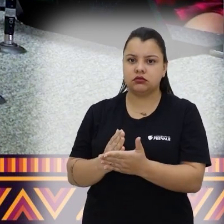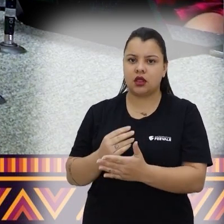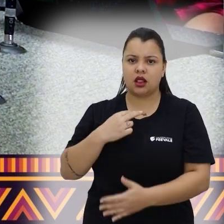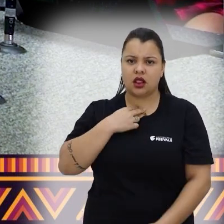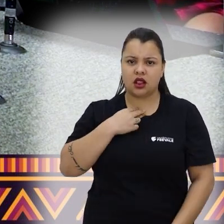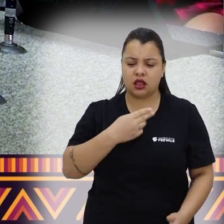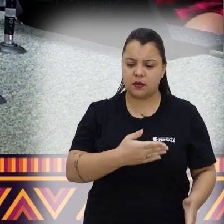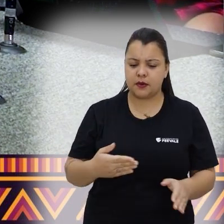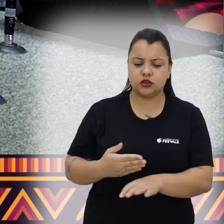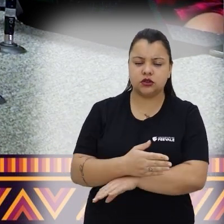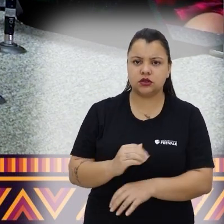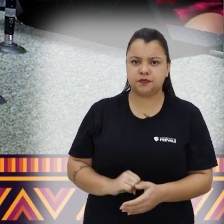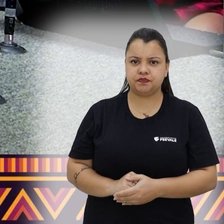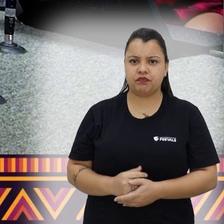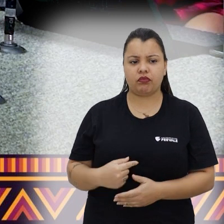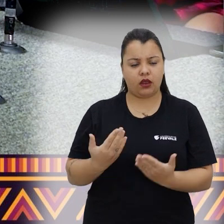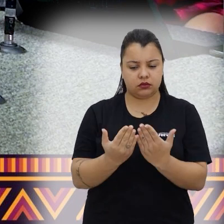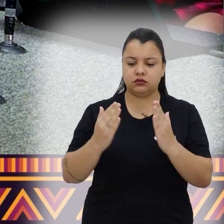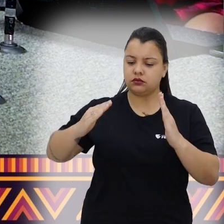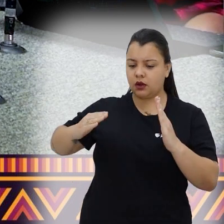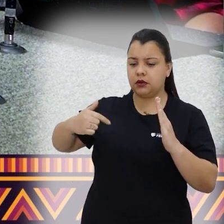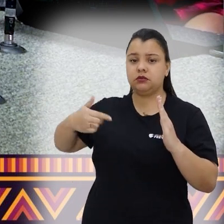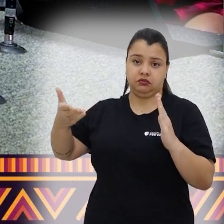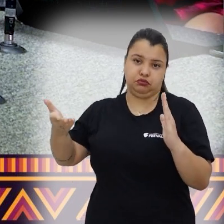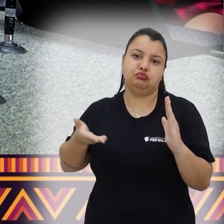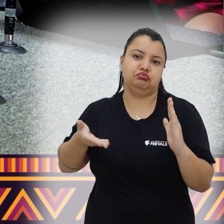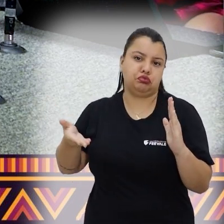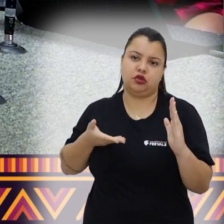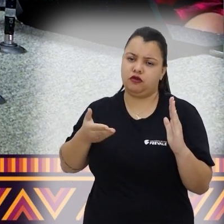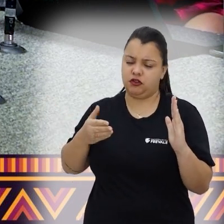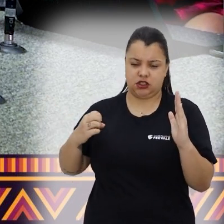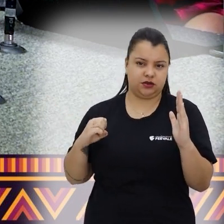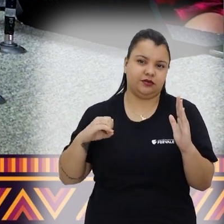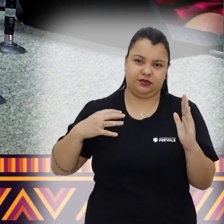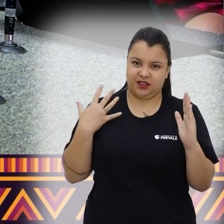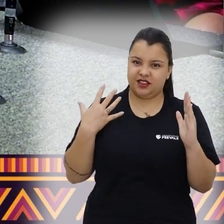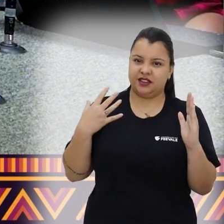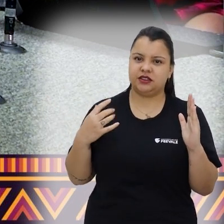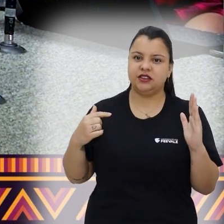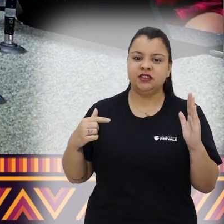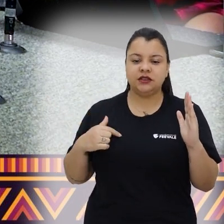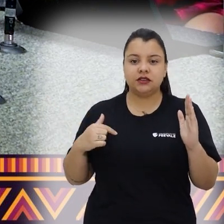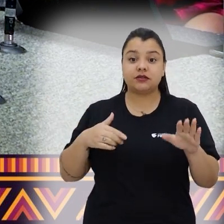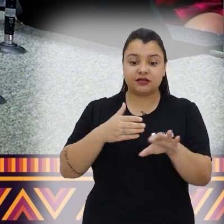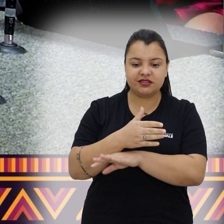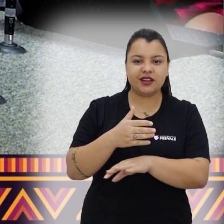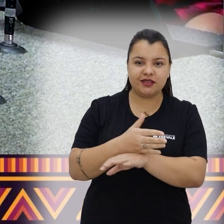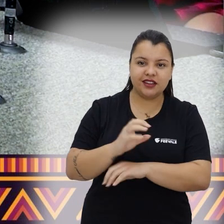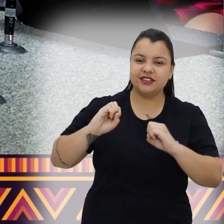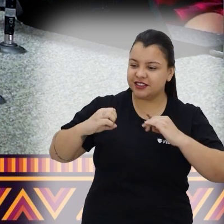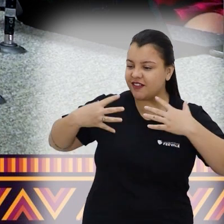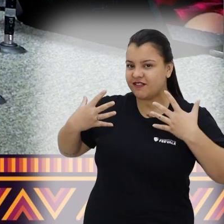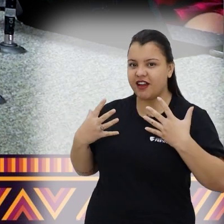Porta? Na porta de entrada, eu convidado da debutante, ia fazer parte do bolo vivo da